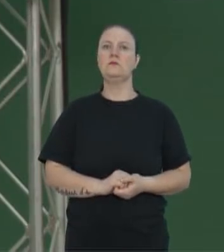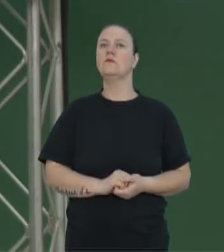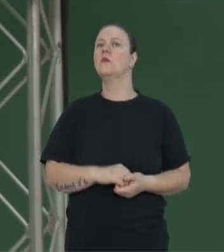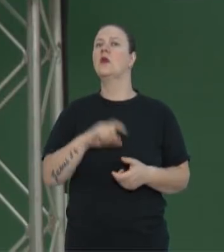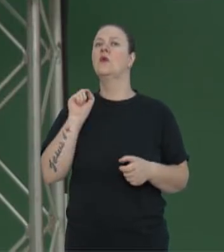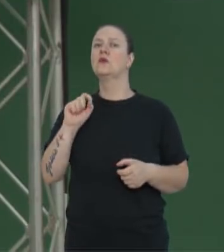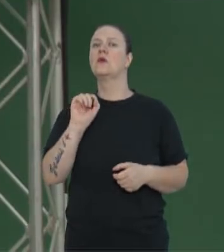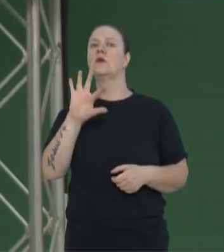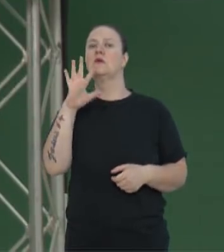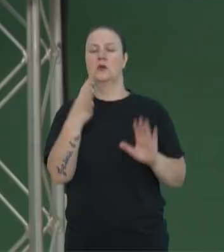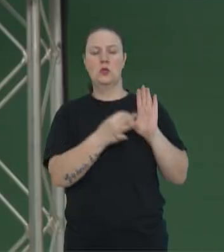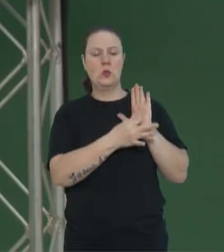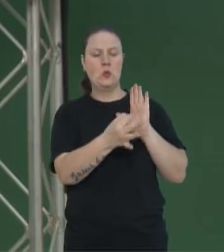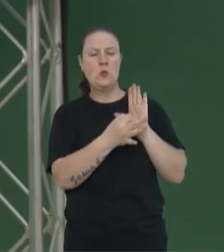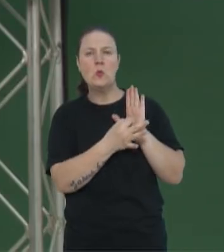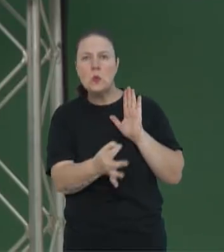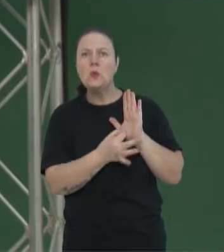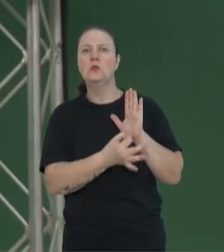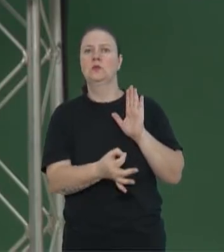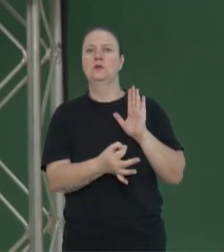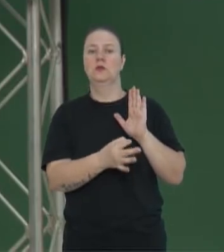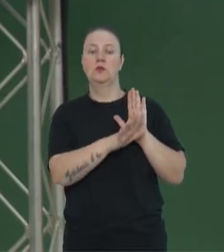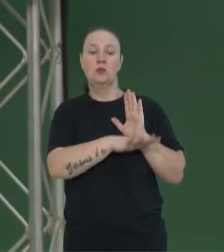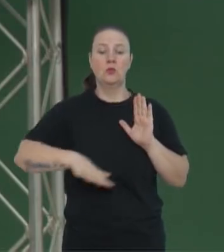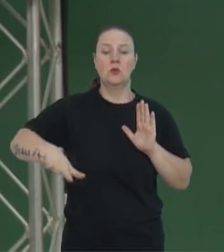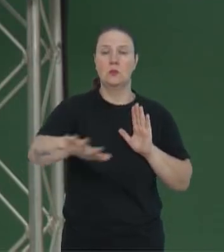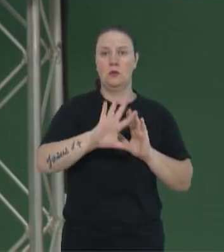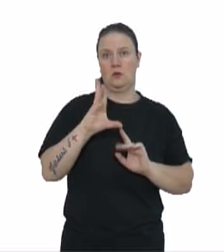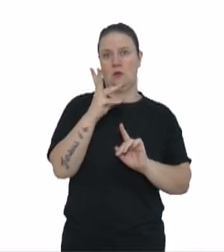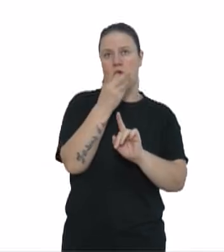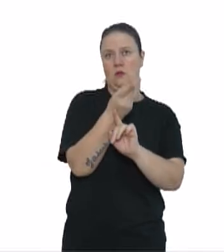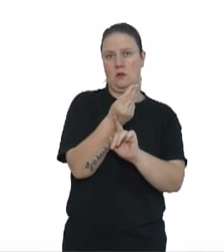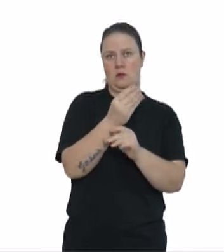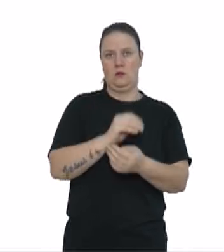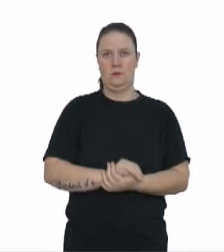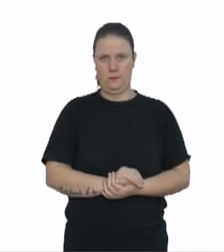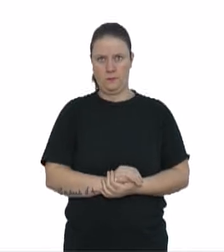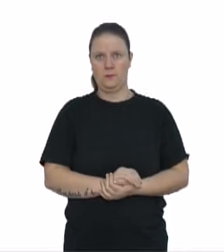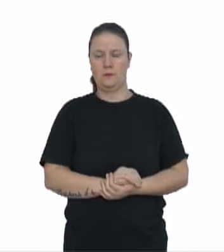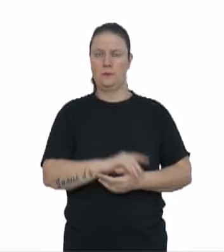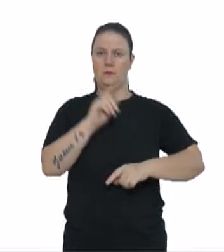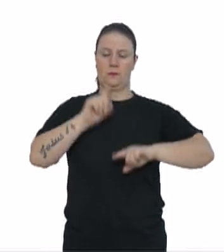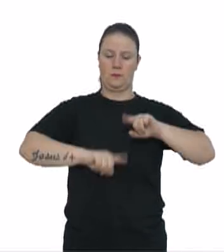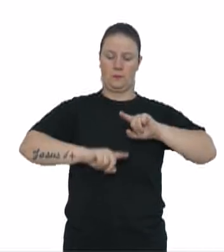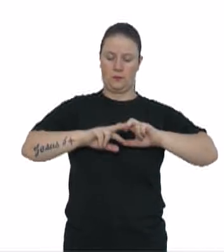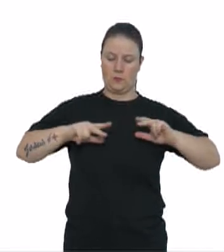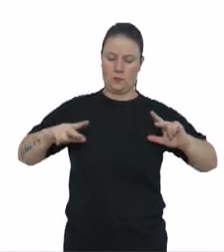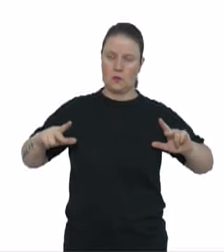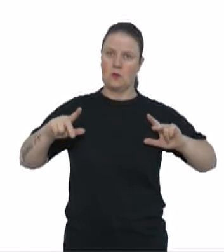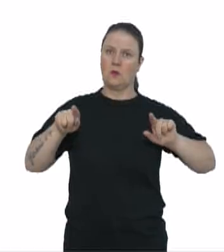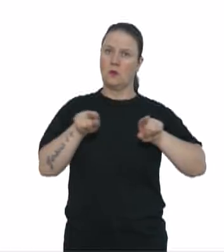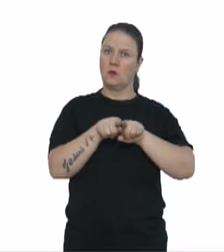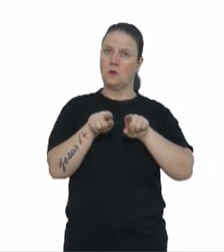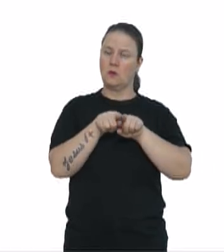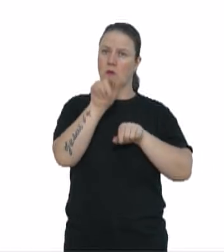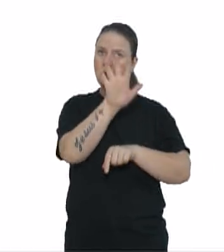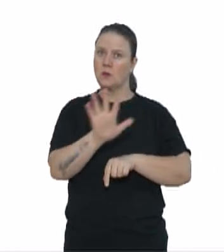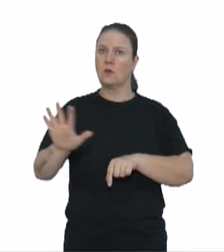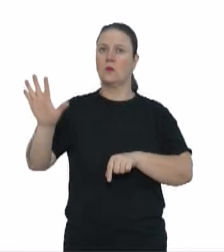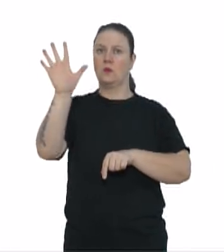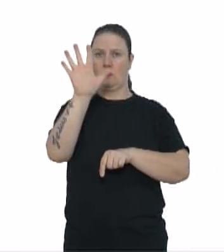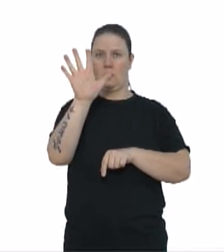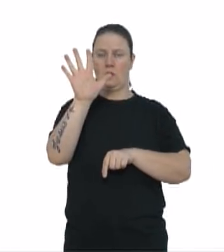grande crítica ao ambiente de arte. Então ela parte de objetos e imagens pré-existentes. Lembram lá daquela